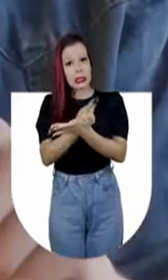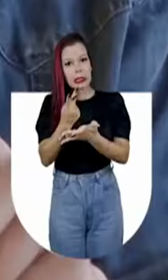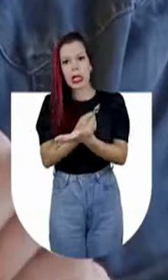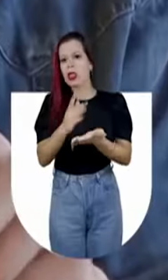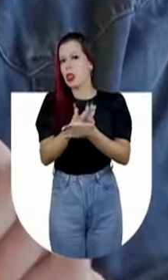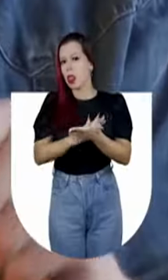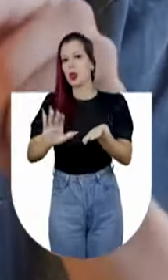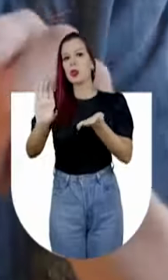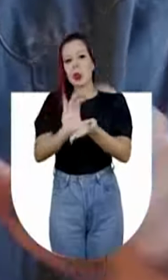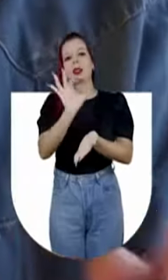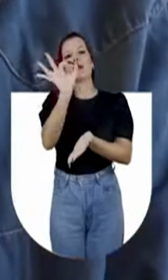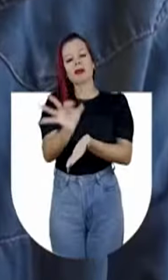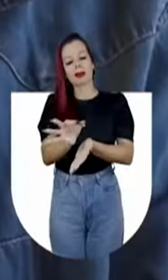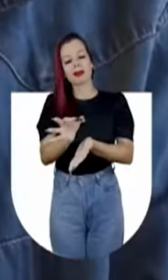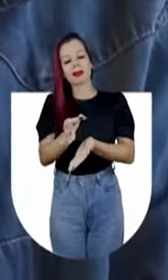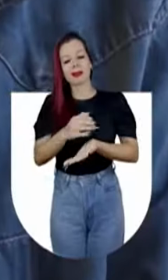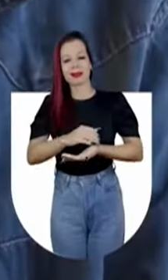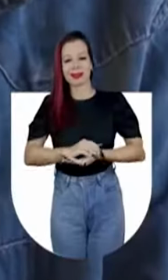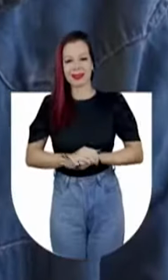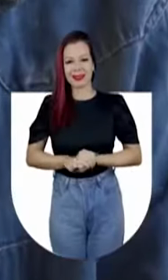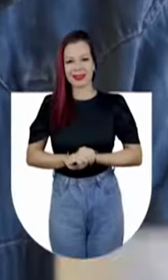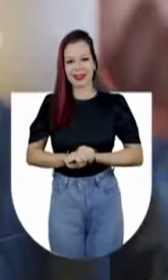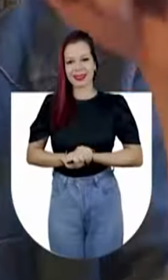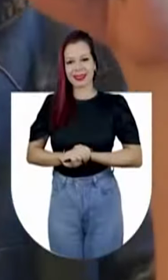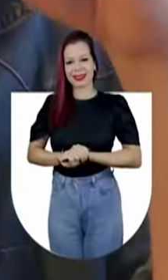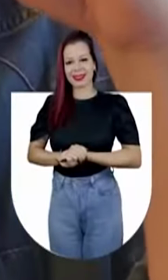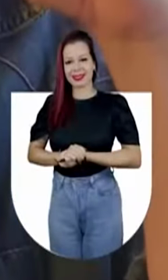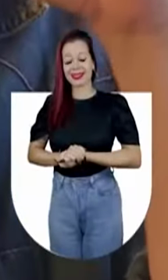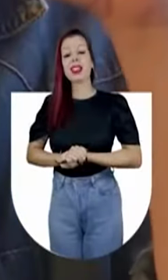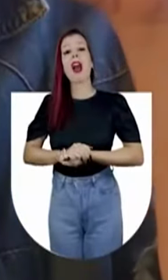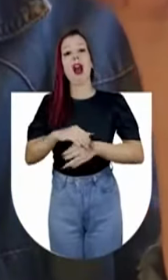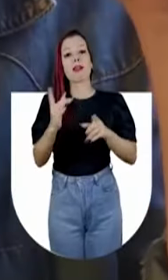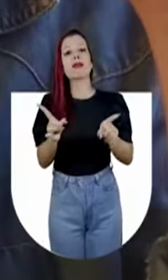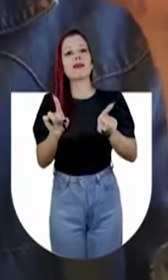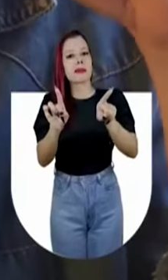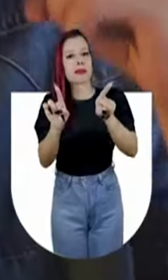para não errar na receita e acertar nos investimentos.